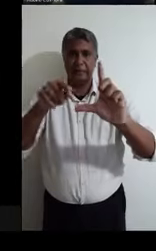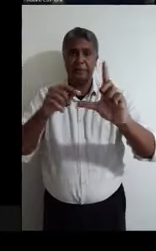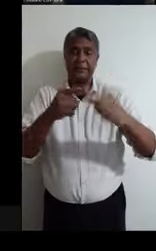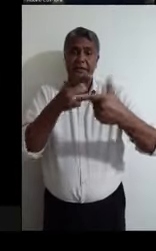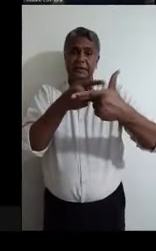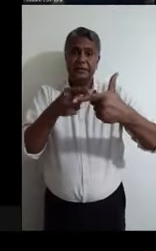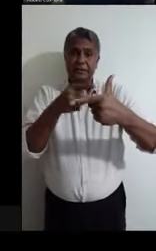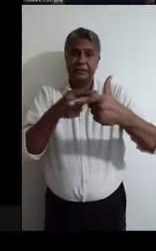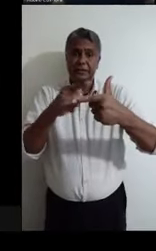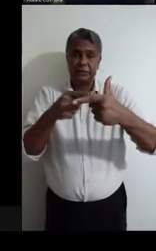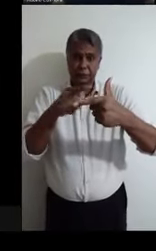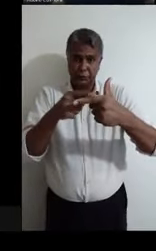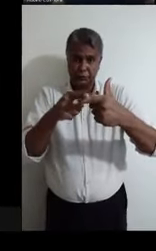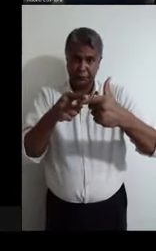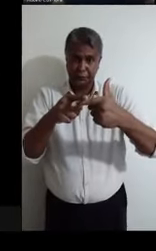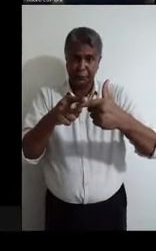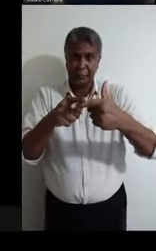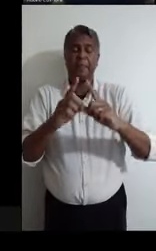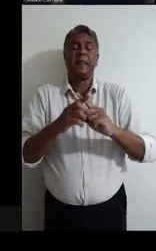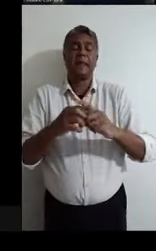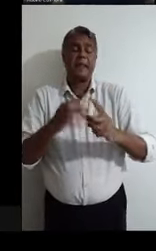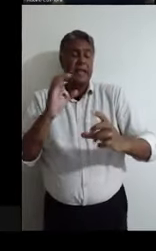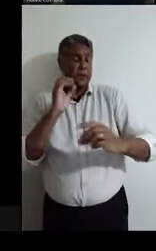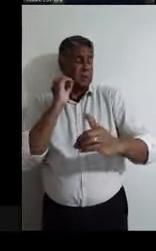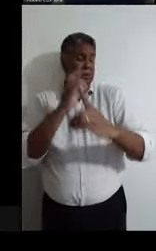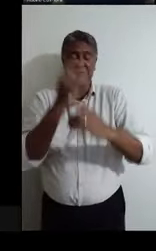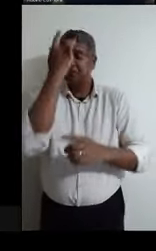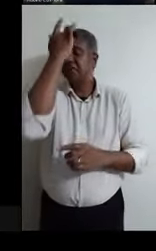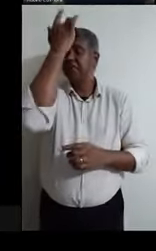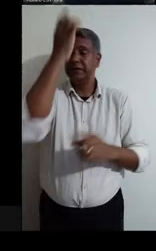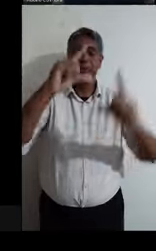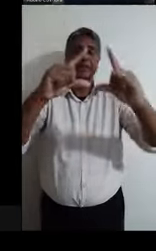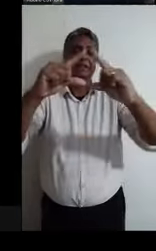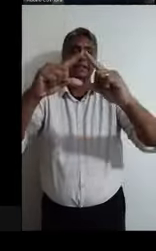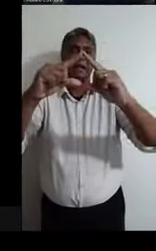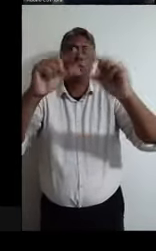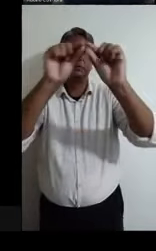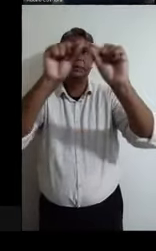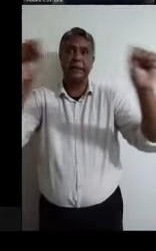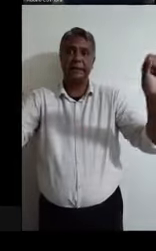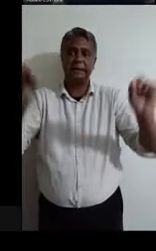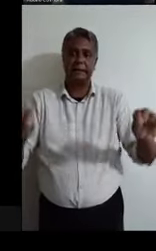dividindo em regiões geométricas que eu sei calcular a área com facilidade, triângulos e retângulos,